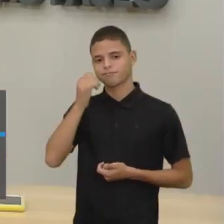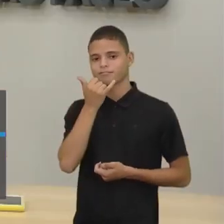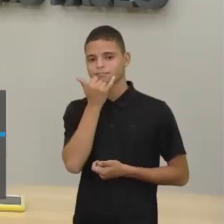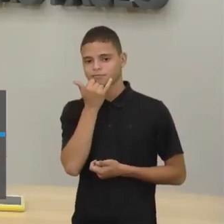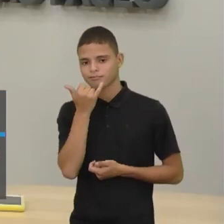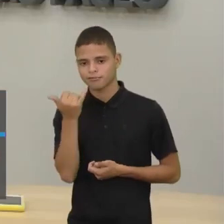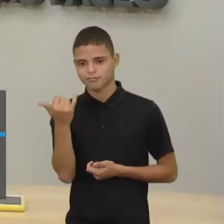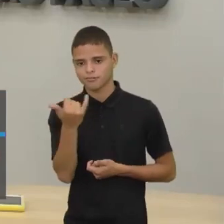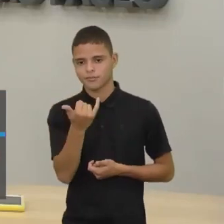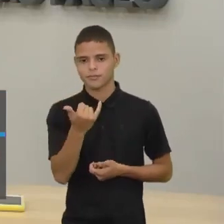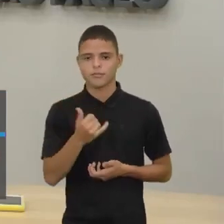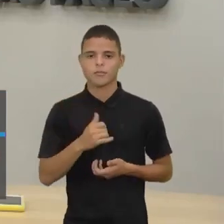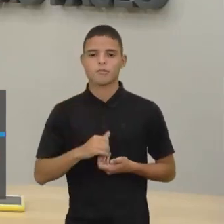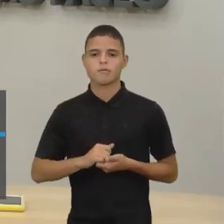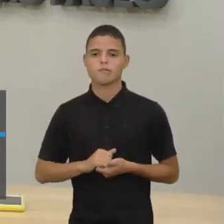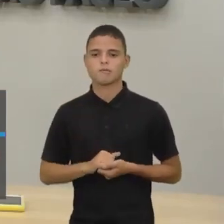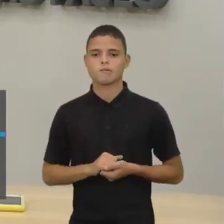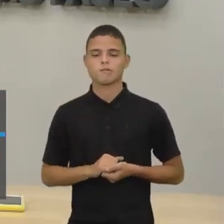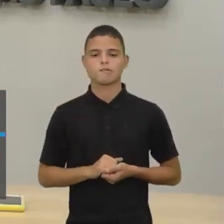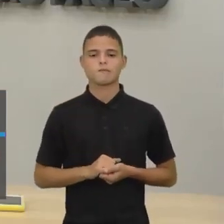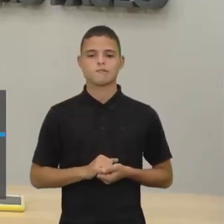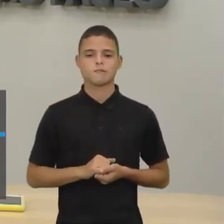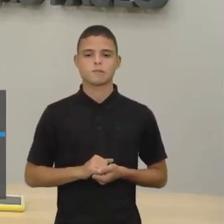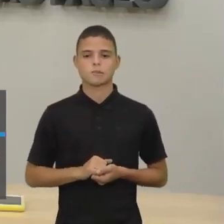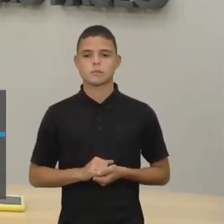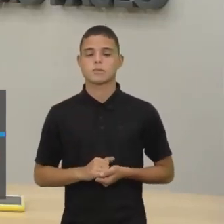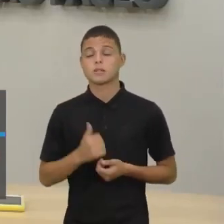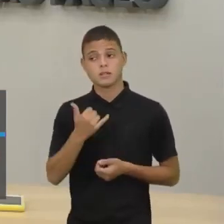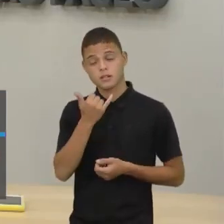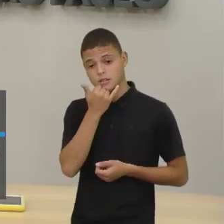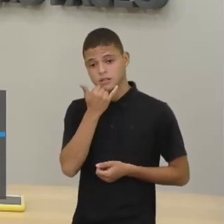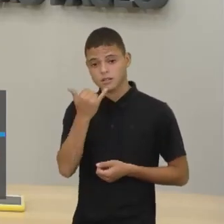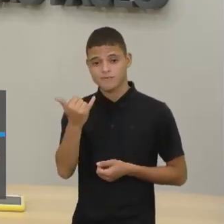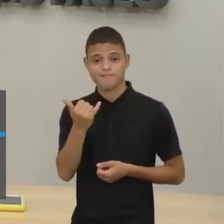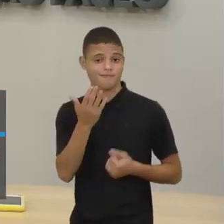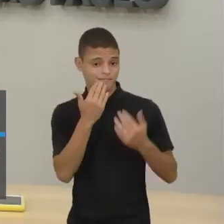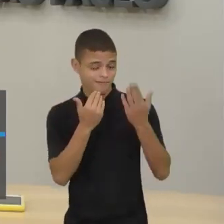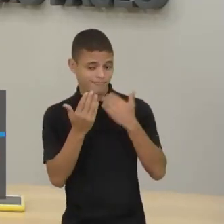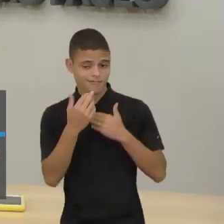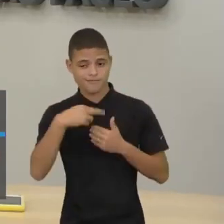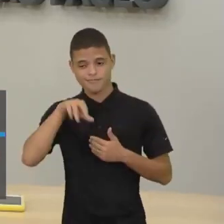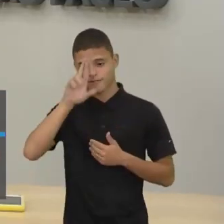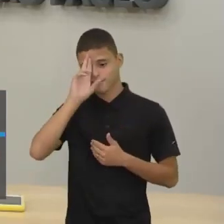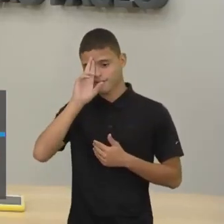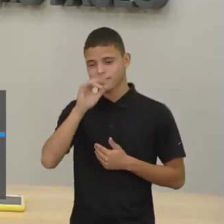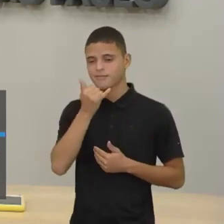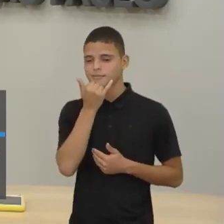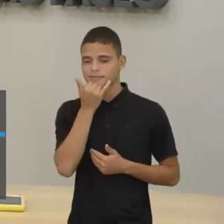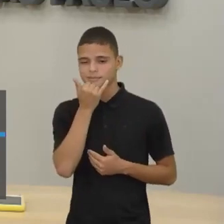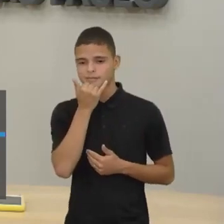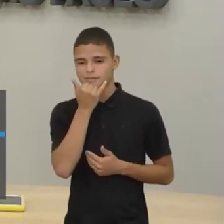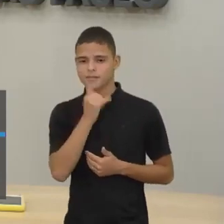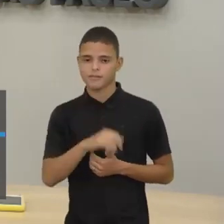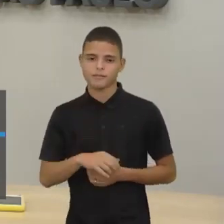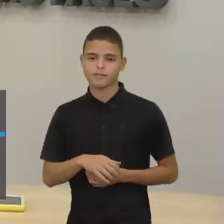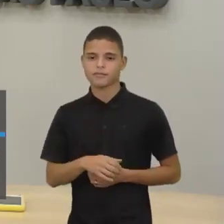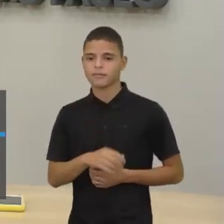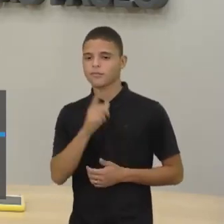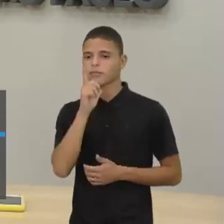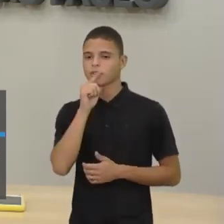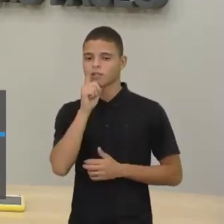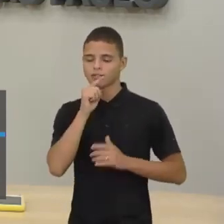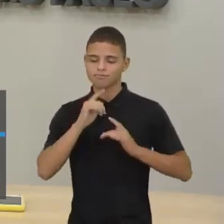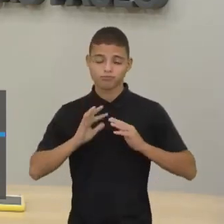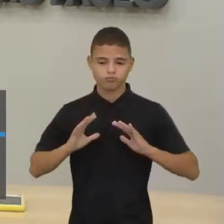Desculpa aí, boa tarde, pessoal. Acho que eu fui tão em cima aí, né, depois do almoço ainda, mas é isso aí. Então é o Mar Morto porque, né,